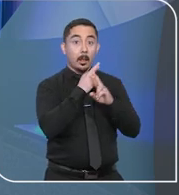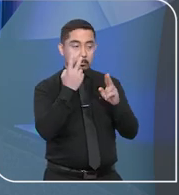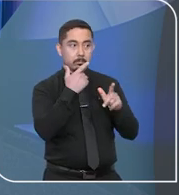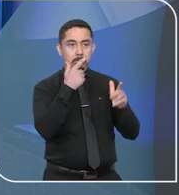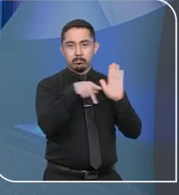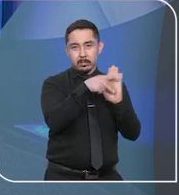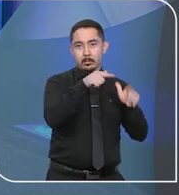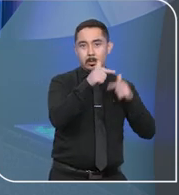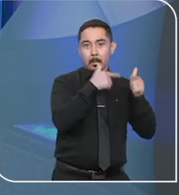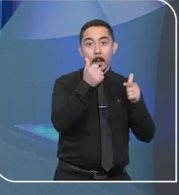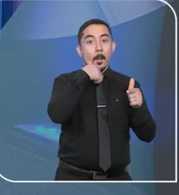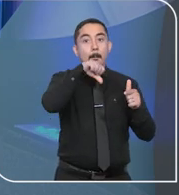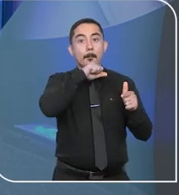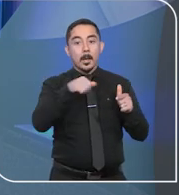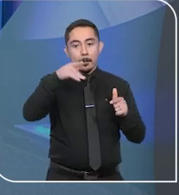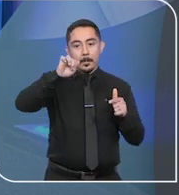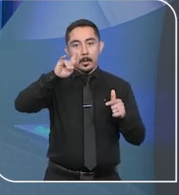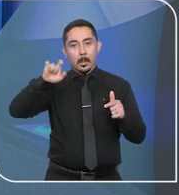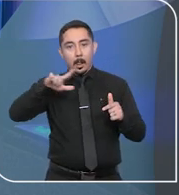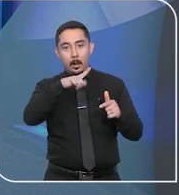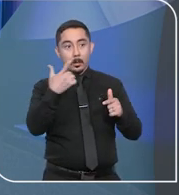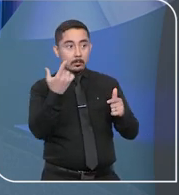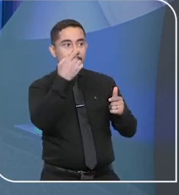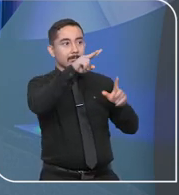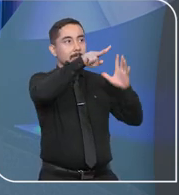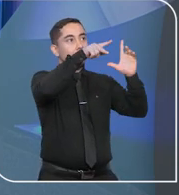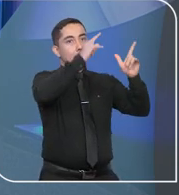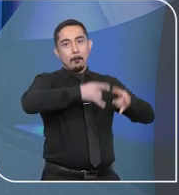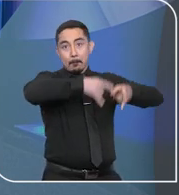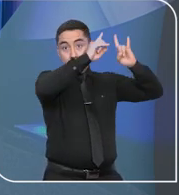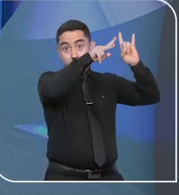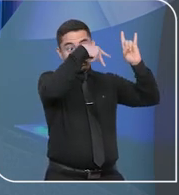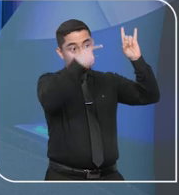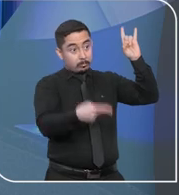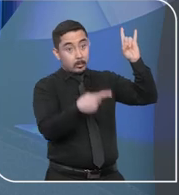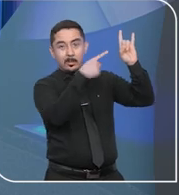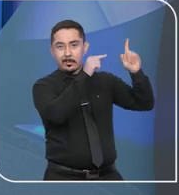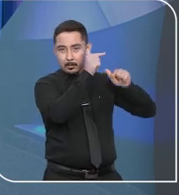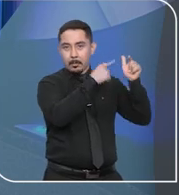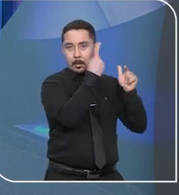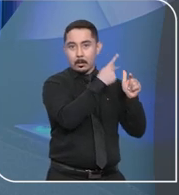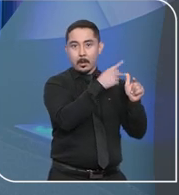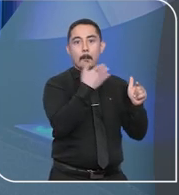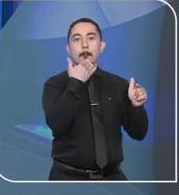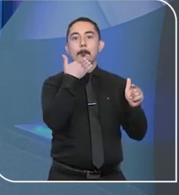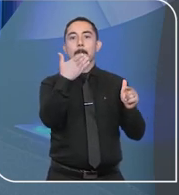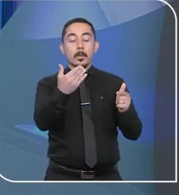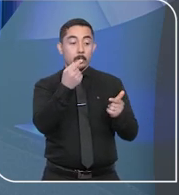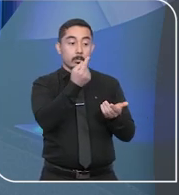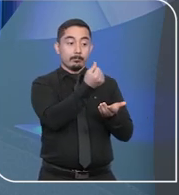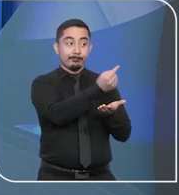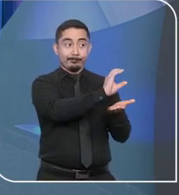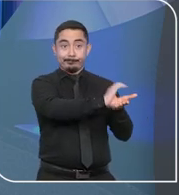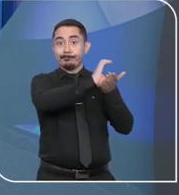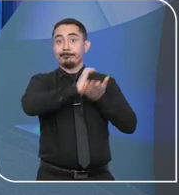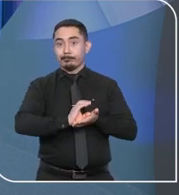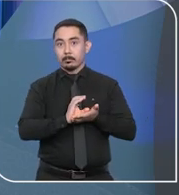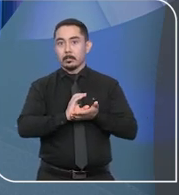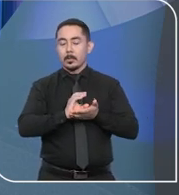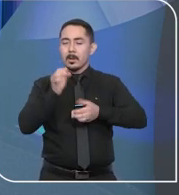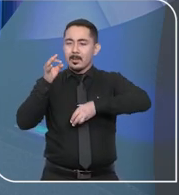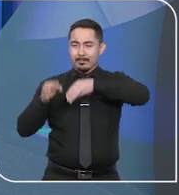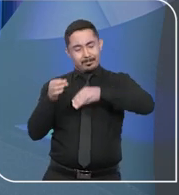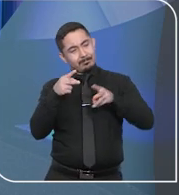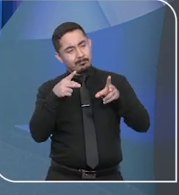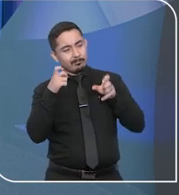que a mãe de Miguel Otávio, que morreu ao cair do prédio em que ela trabalhava, pedia indenização. Para o ministro, o